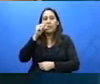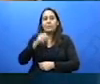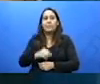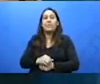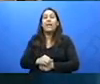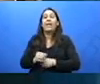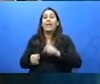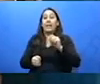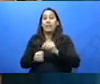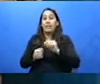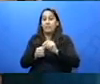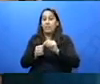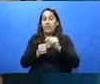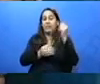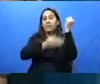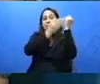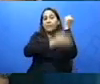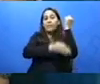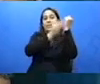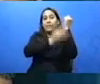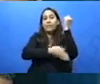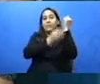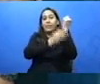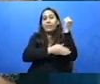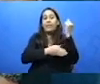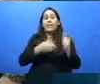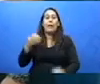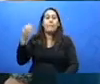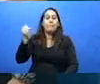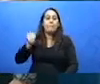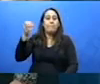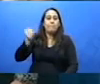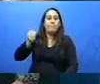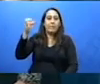lá. De madeira